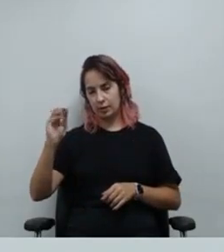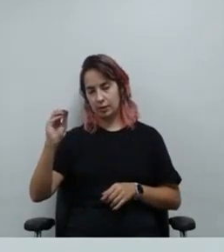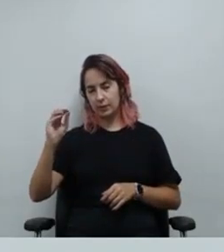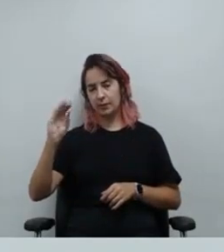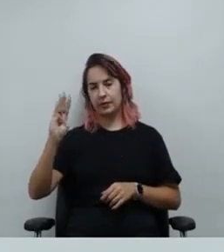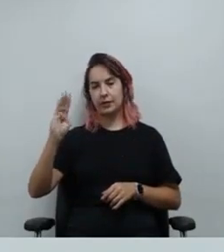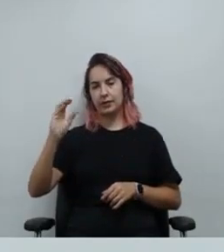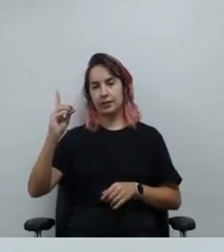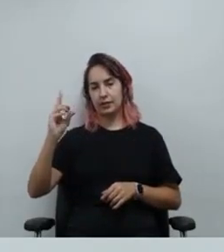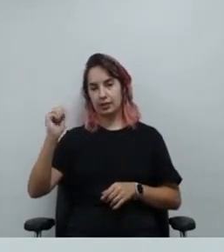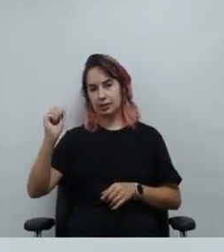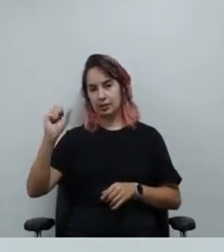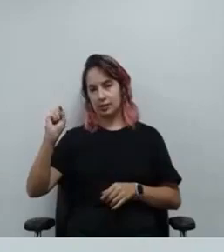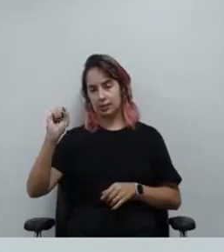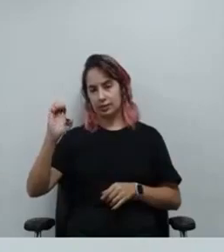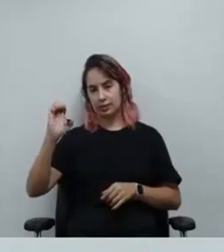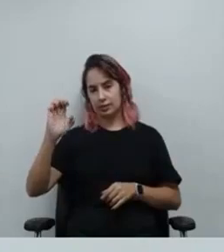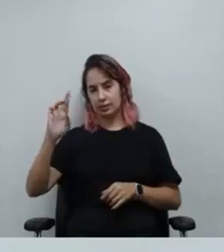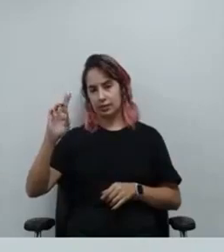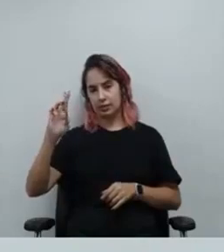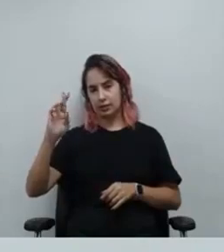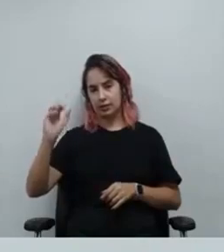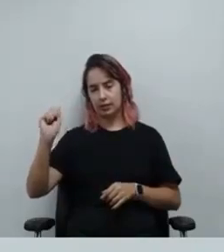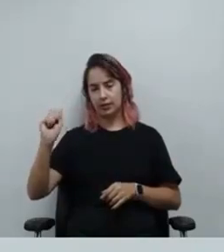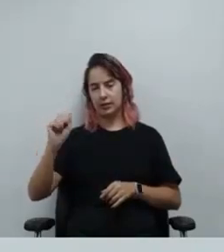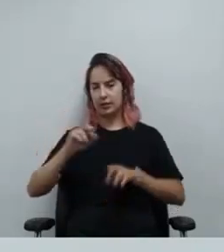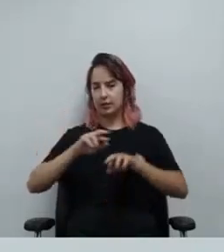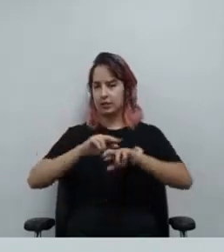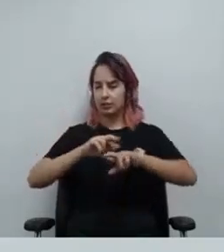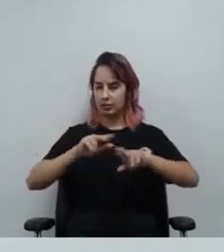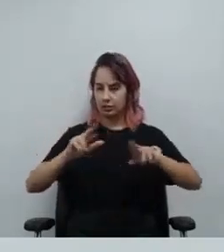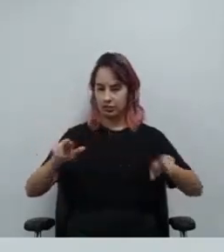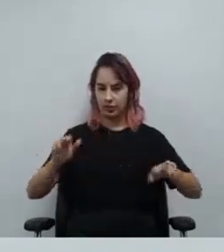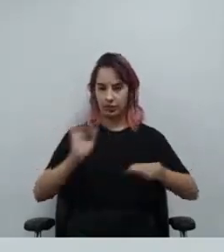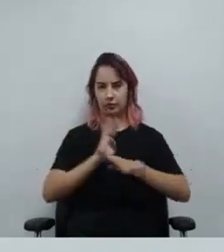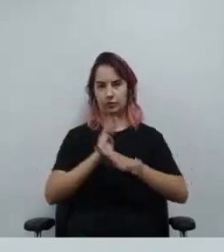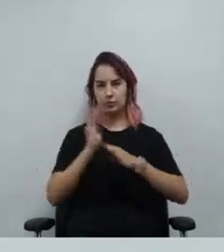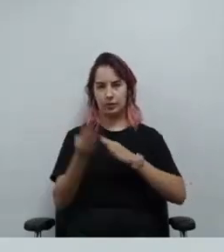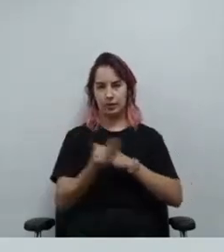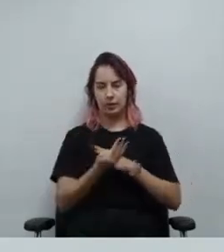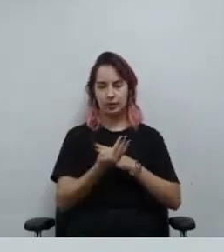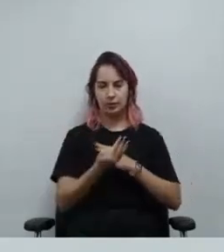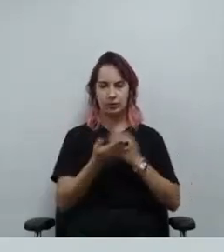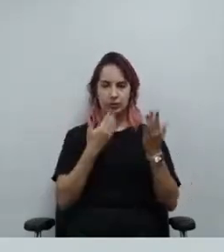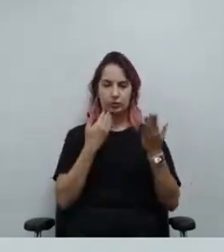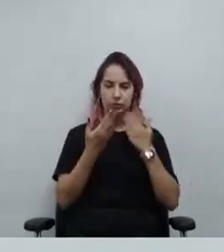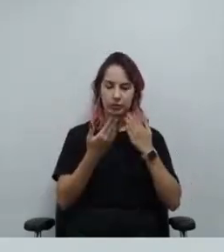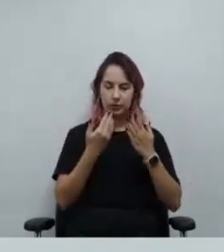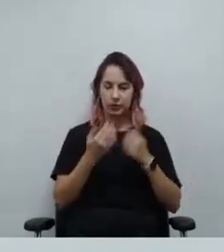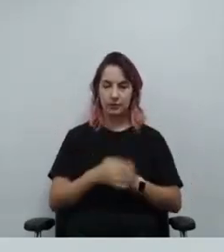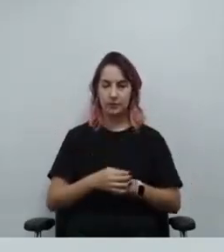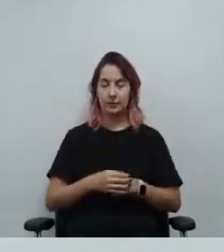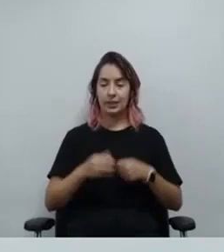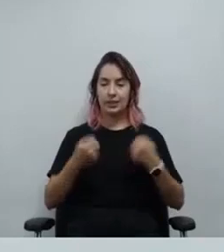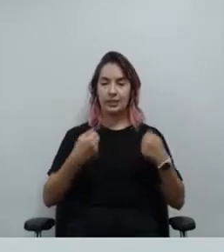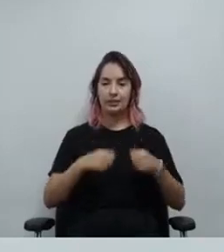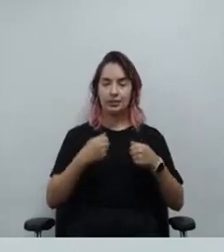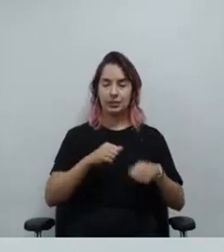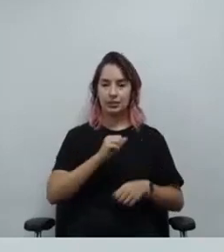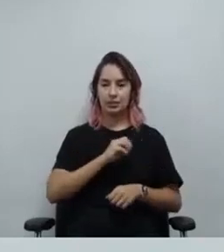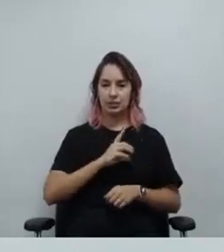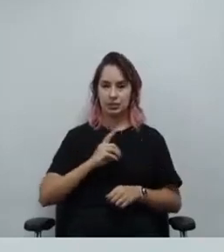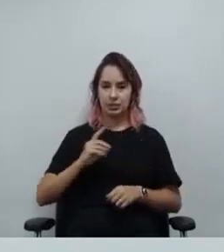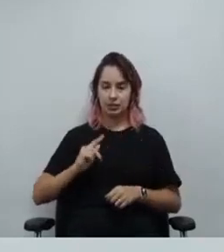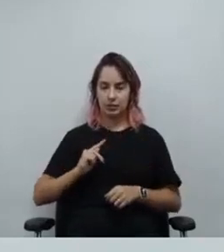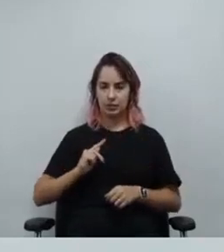Taboão, de Juquitiba, em Budas Artes, Jandira, em Bugaçu, e ficou muito evidente, viu, presença, a necessidade da Defensoria cada